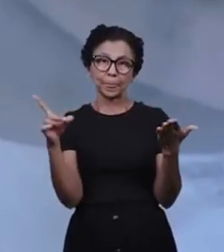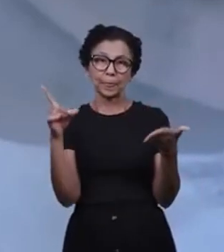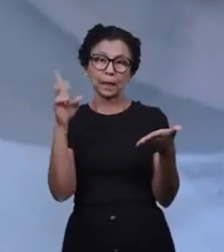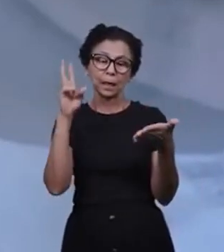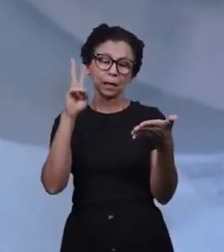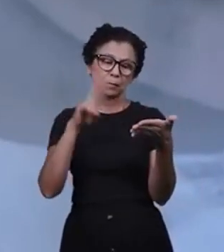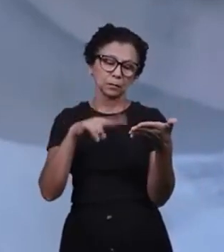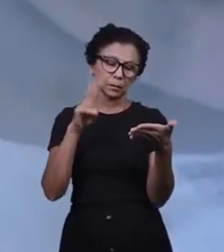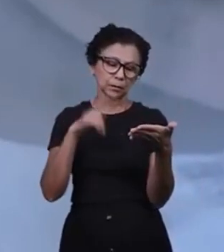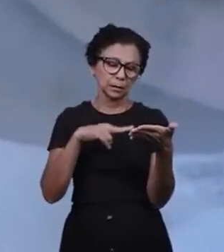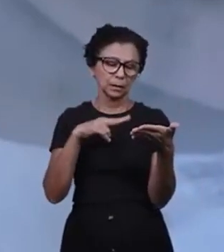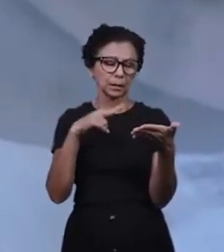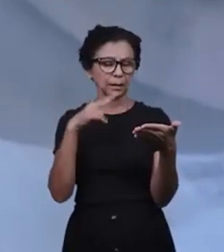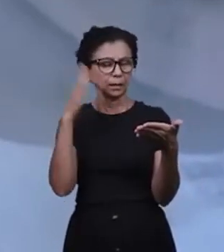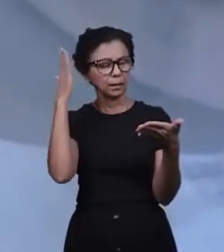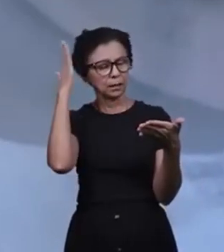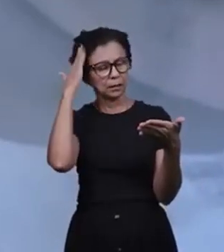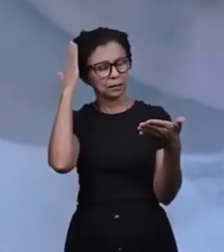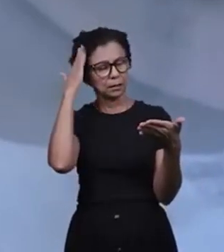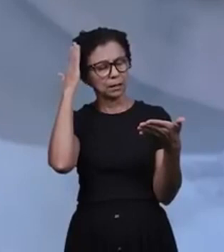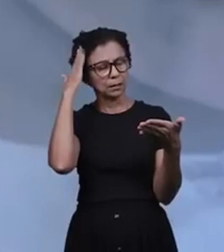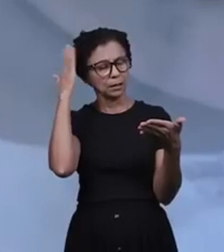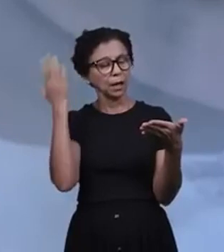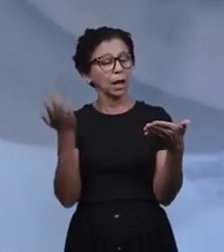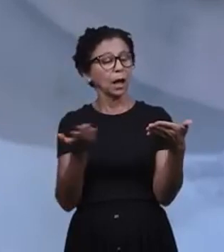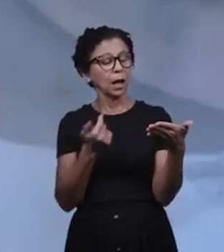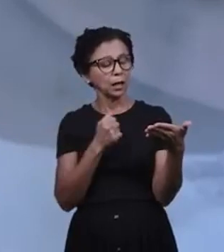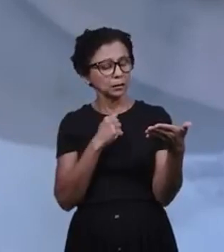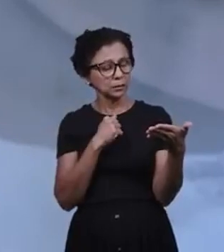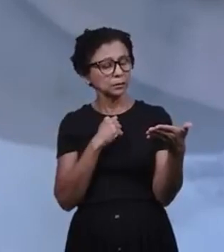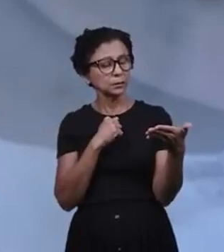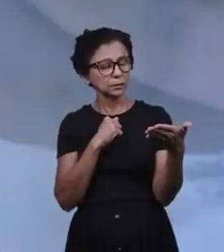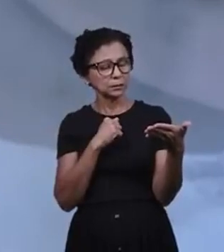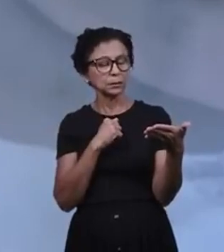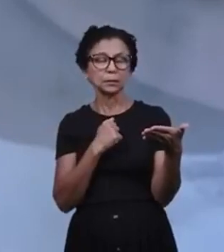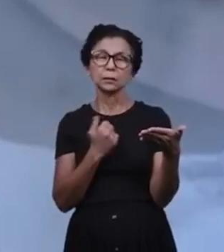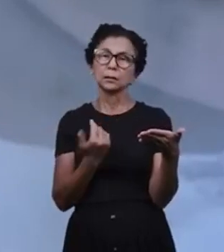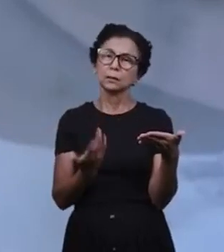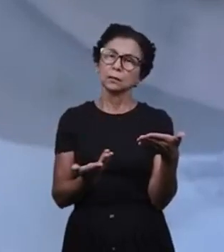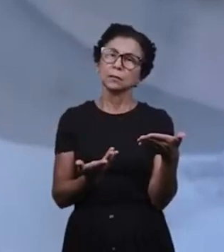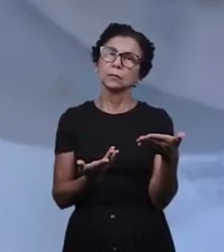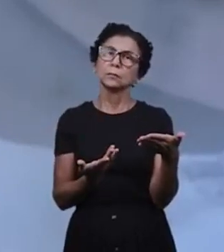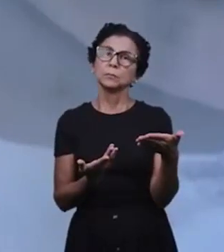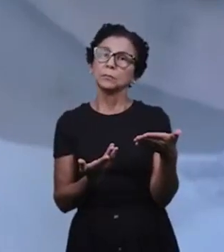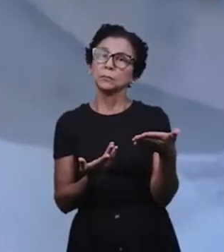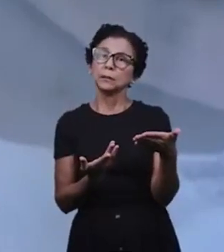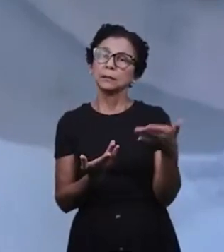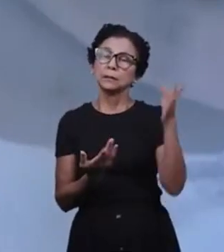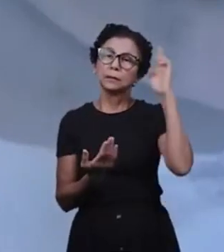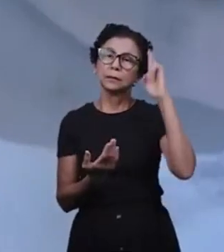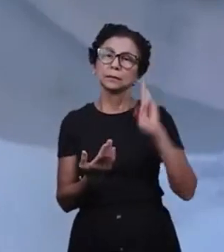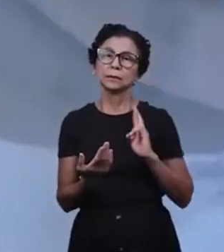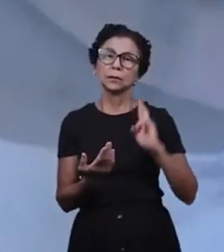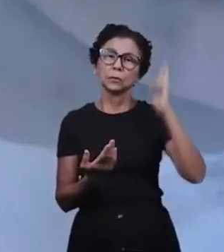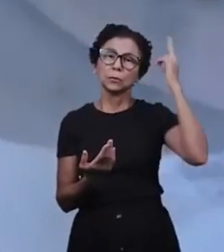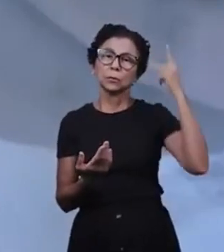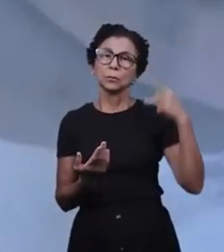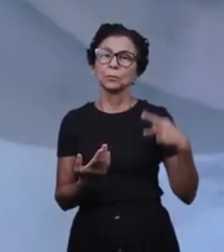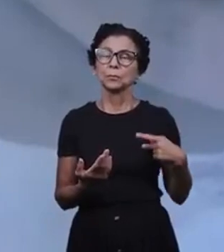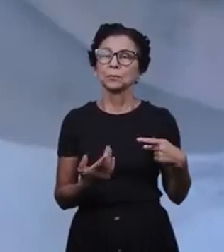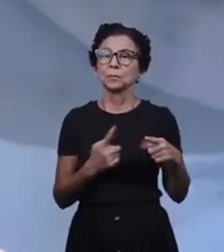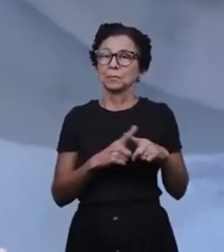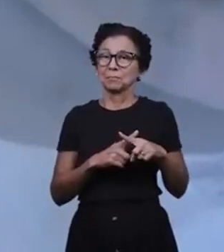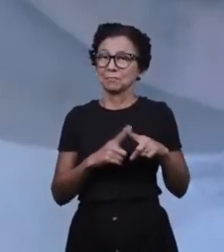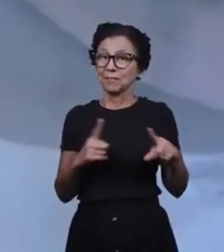pessoas interpretar, falar que isso aqui significa isso, a interpretação é uma coisa mais da razão, da lógica, né? Agora, as revelações que vem do